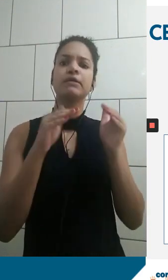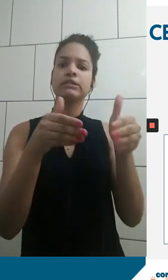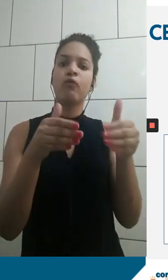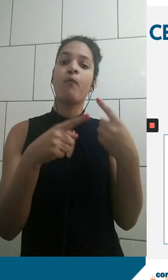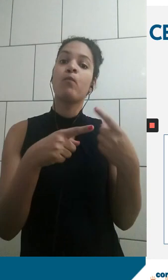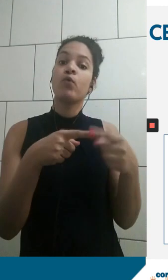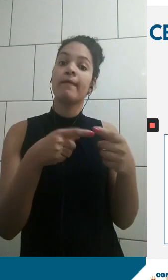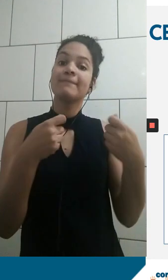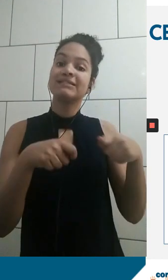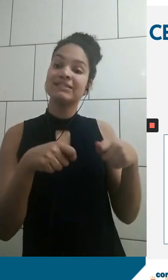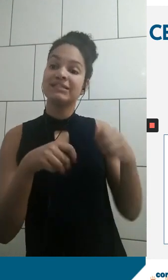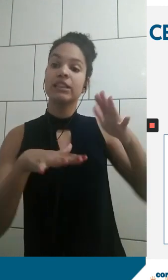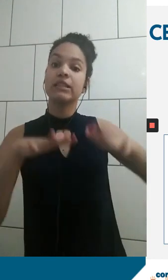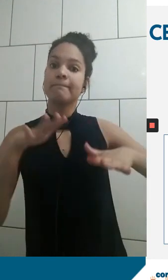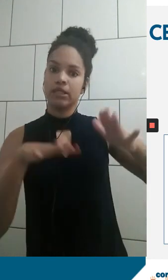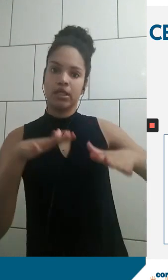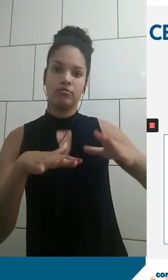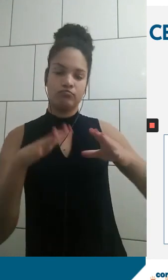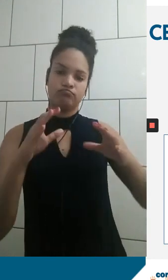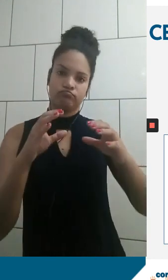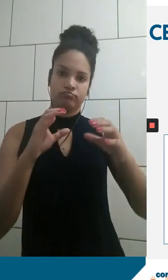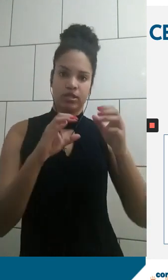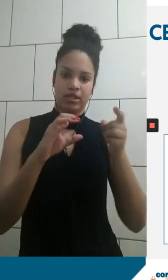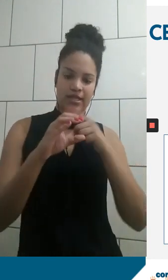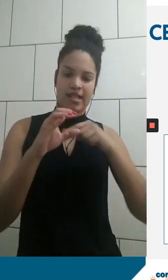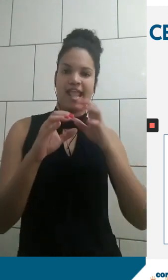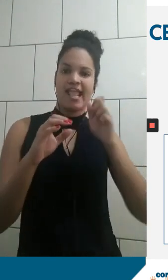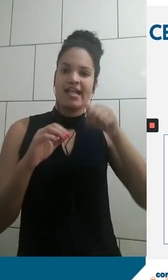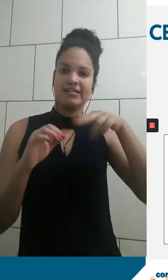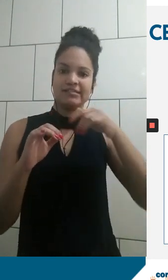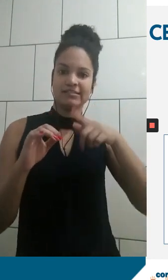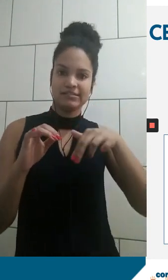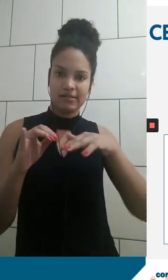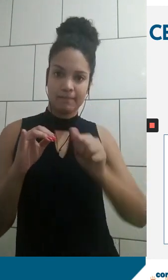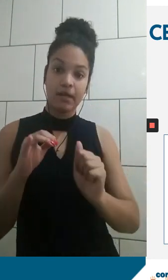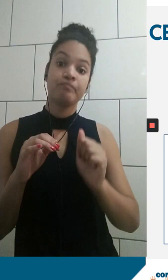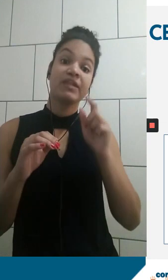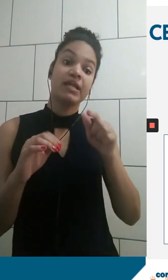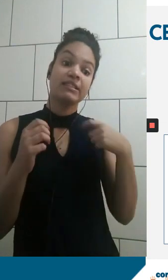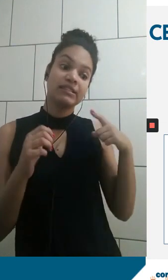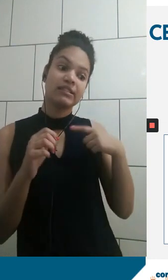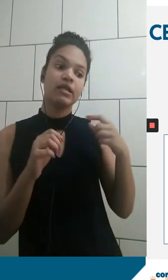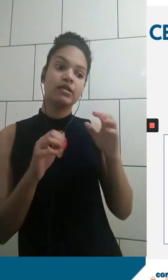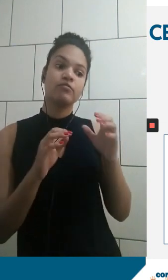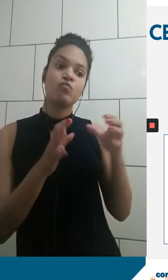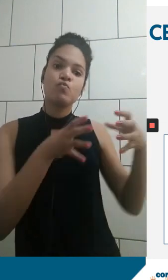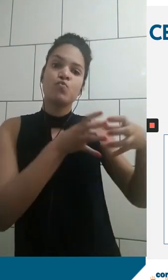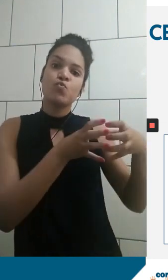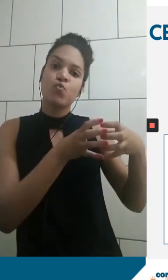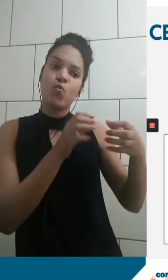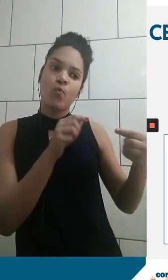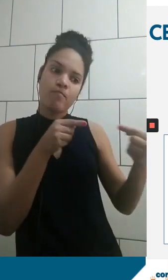enzima, uma enzima vai atuar sobre determinados substratos. Então, os reagentes na reação química, lembra